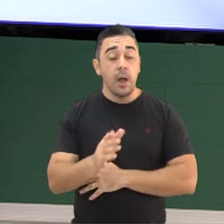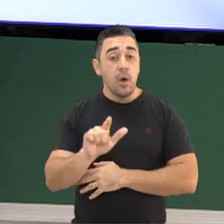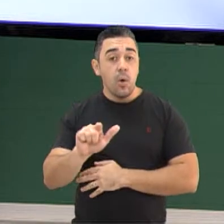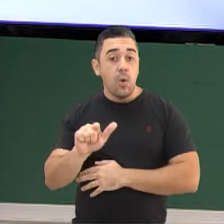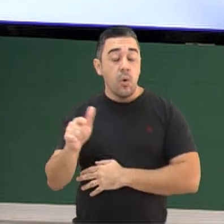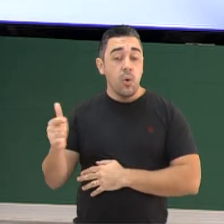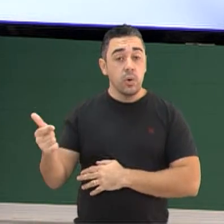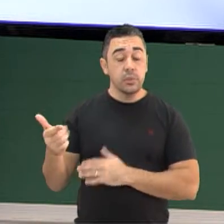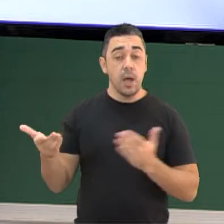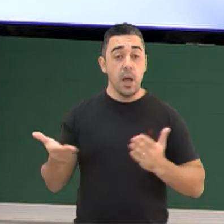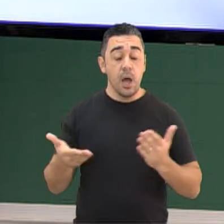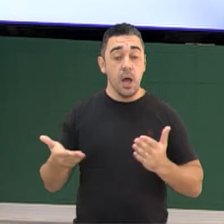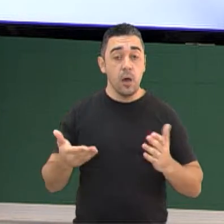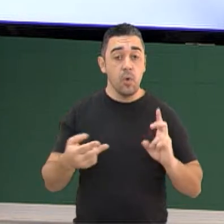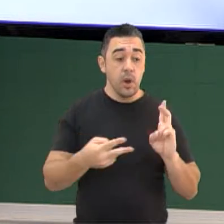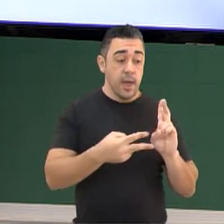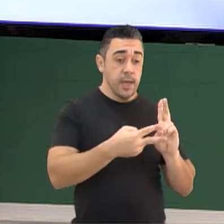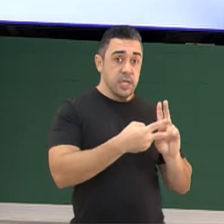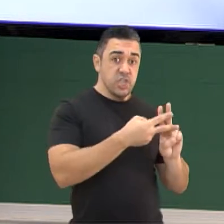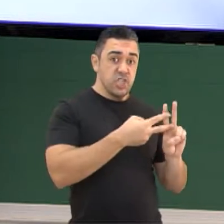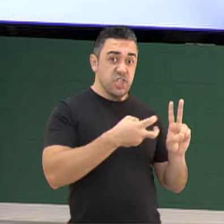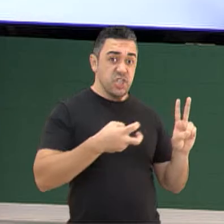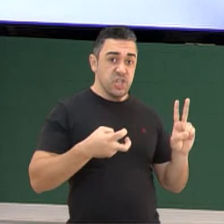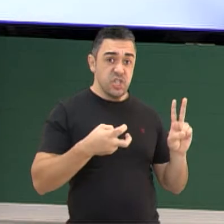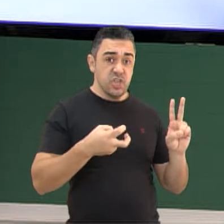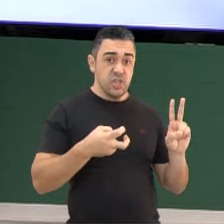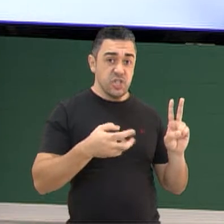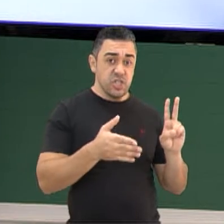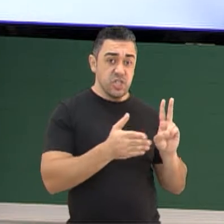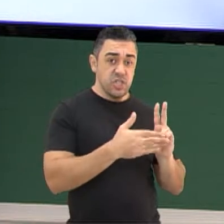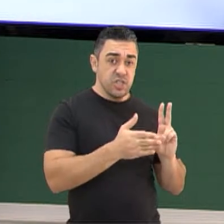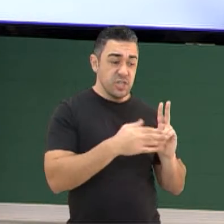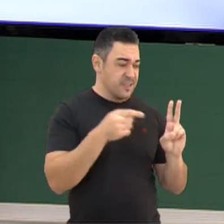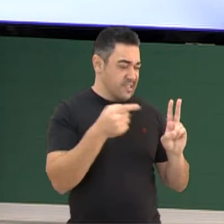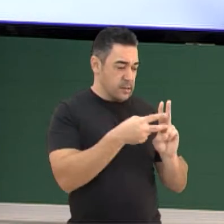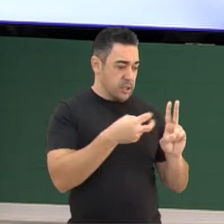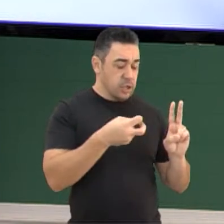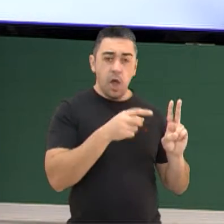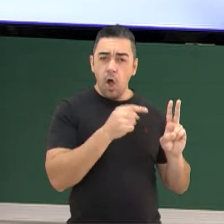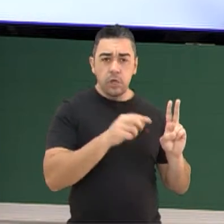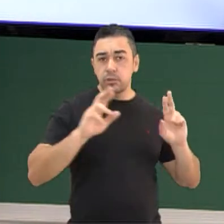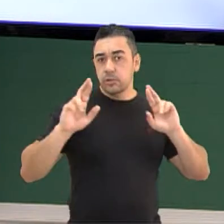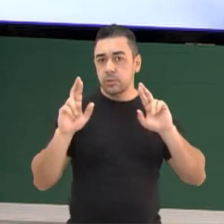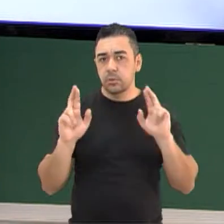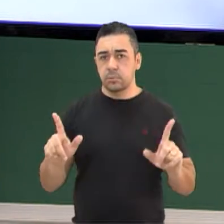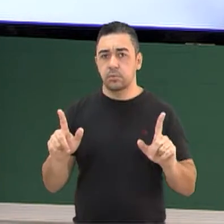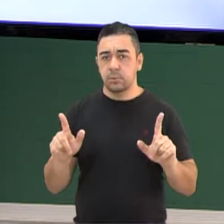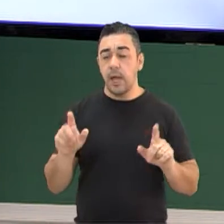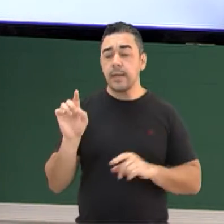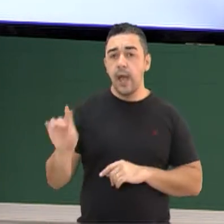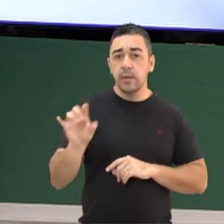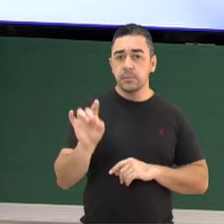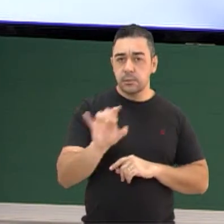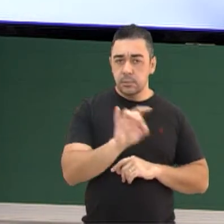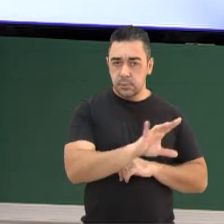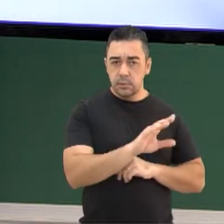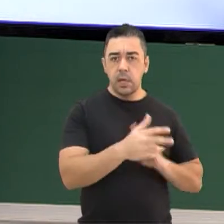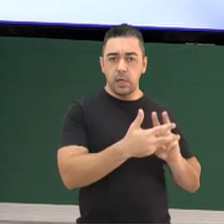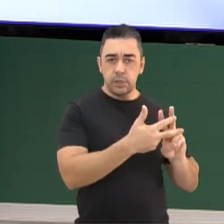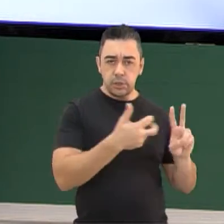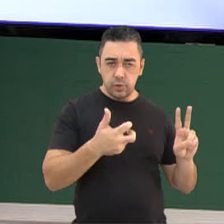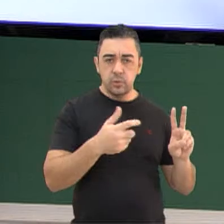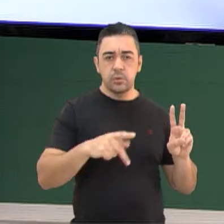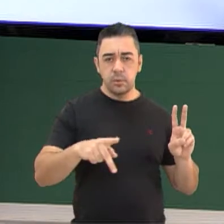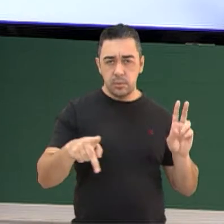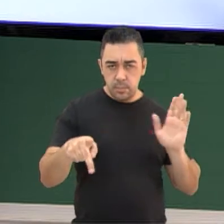falar de um ritual de passagem indígena, que é um pouco diferente. Bom, cada povo indígena possui sua